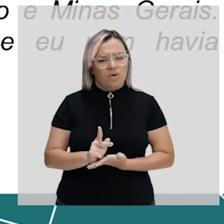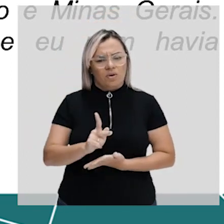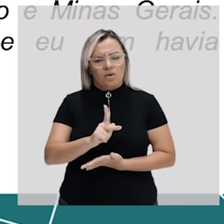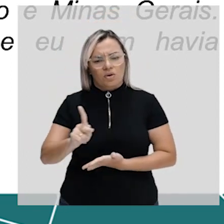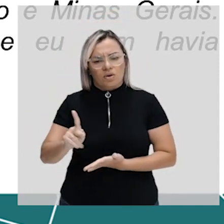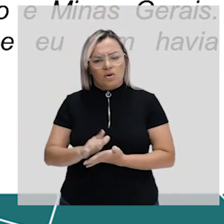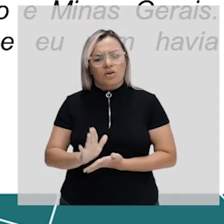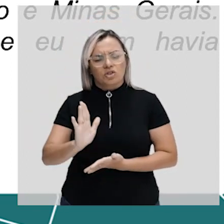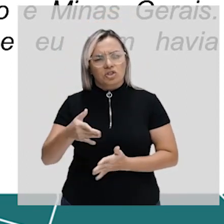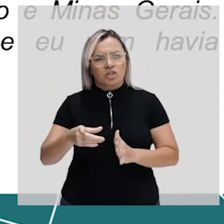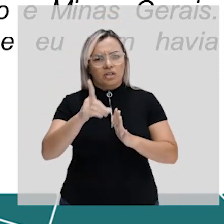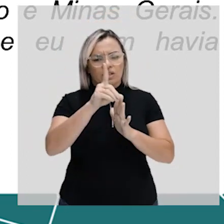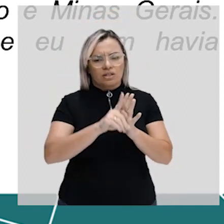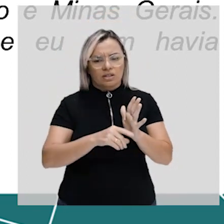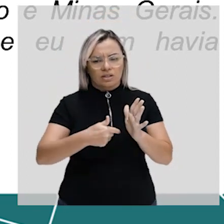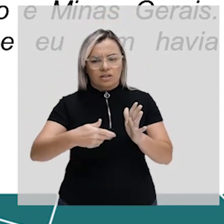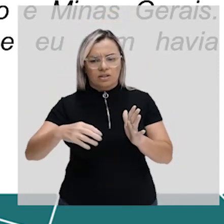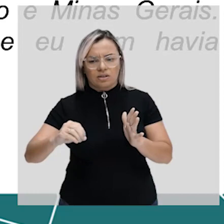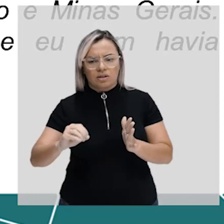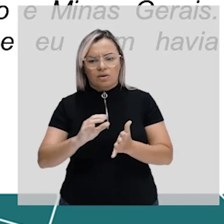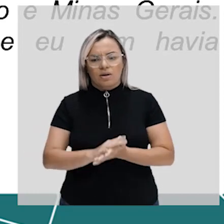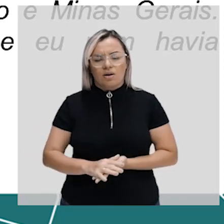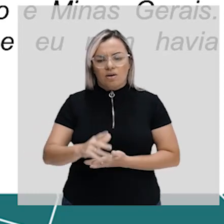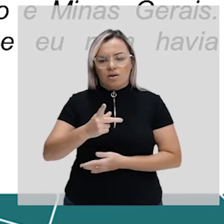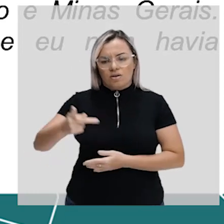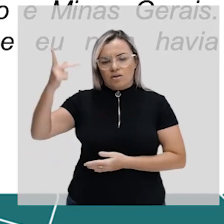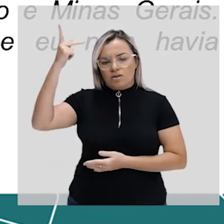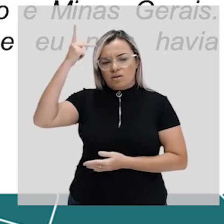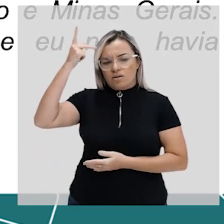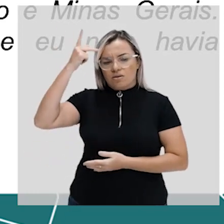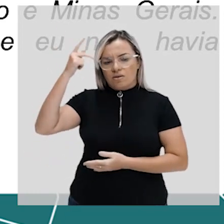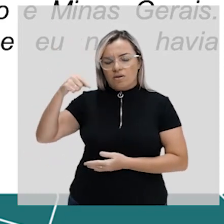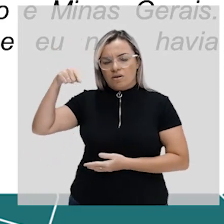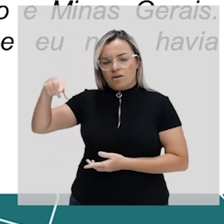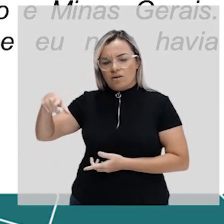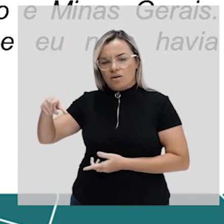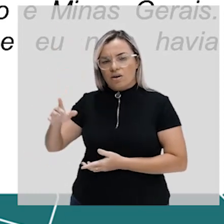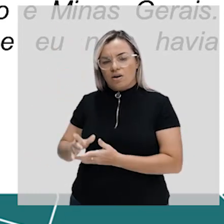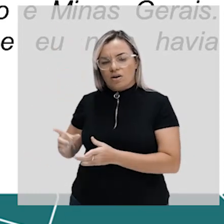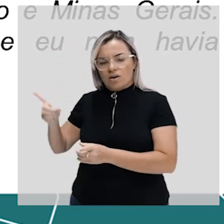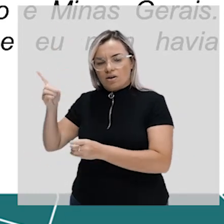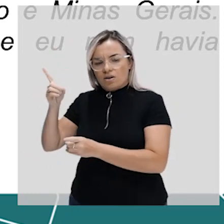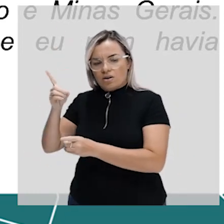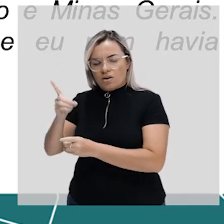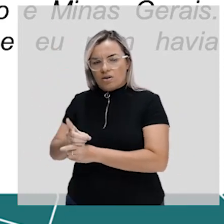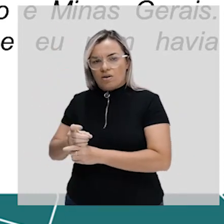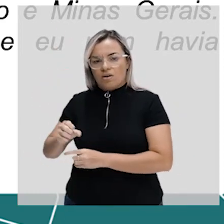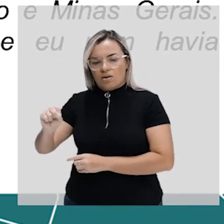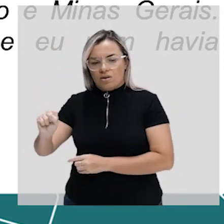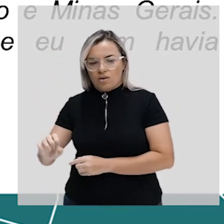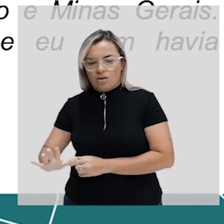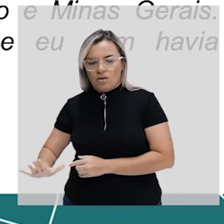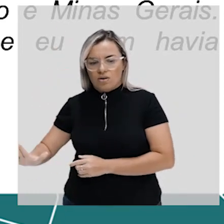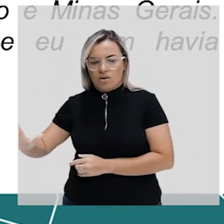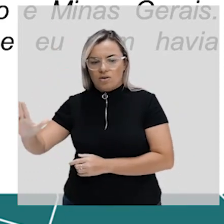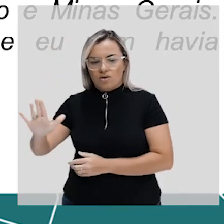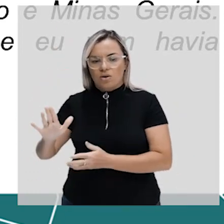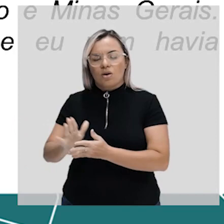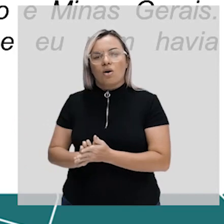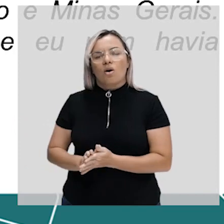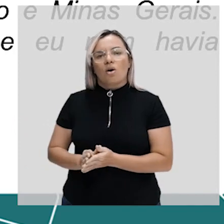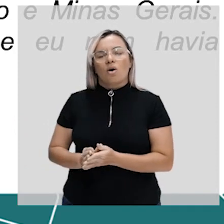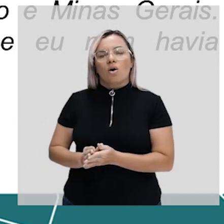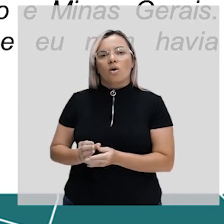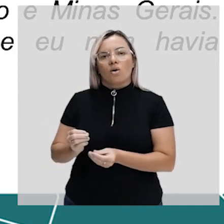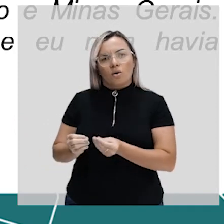na década de 70, disse que São Paulo estava no Sudeste, bem como o Espírito